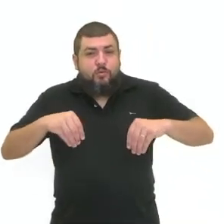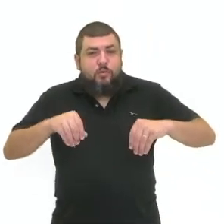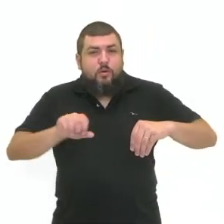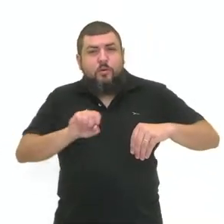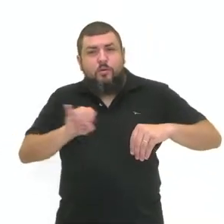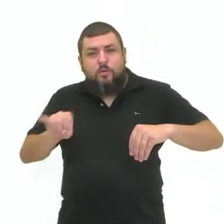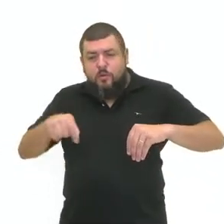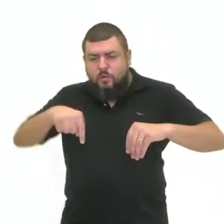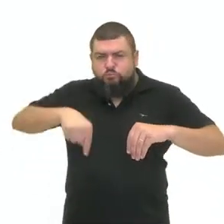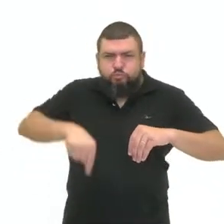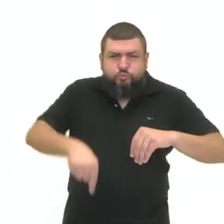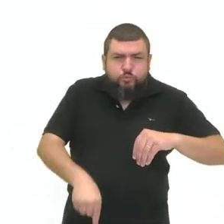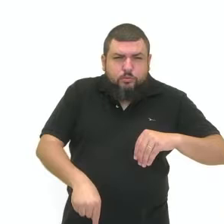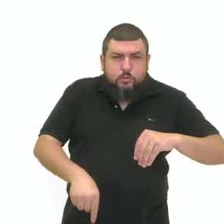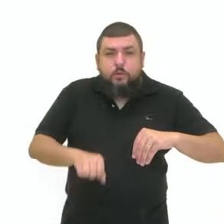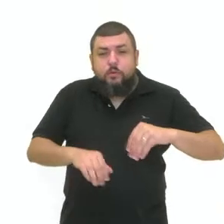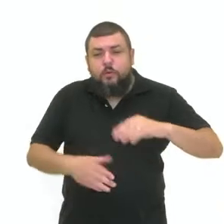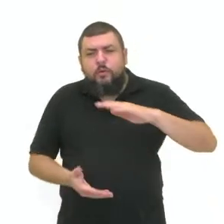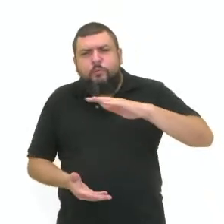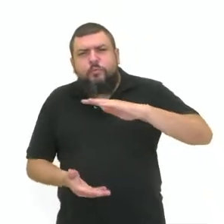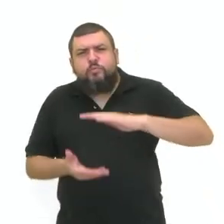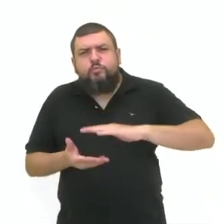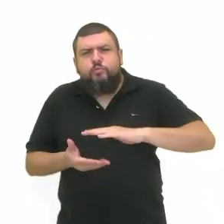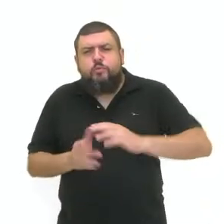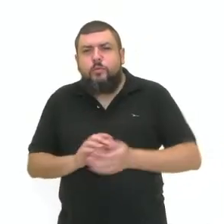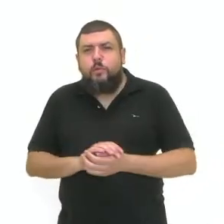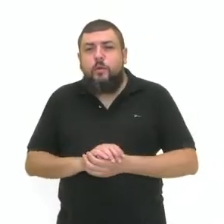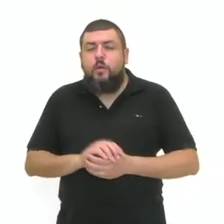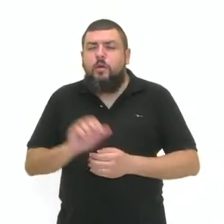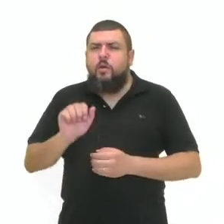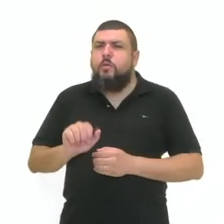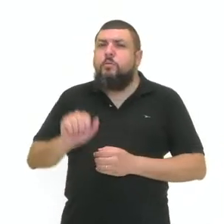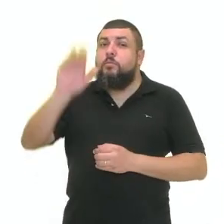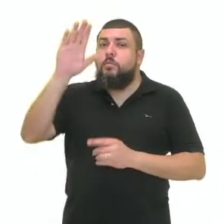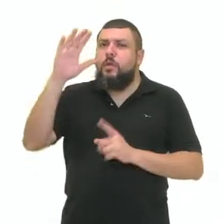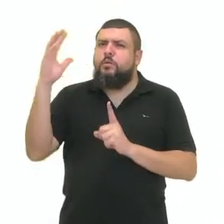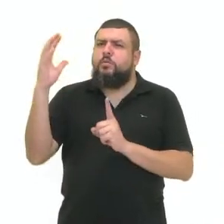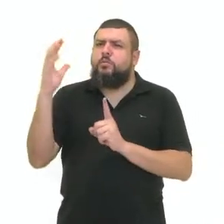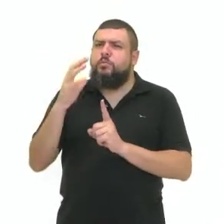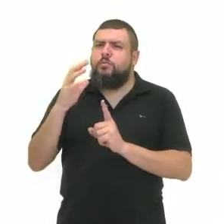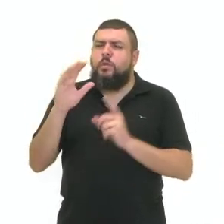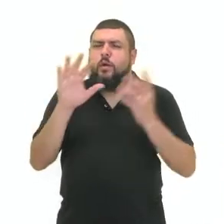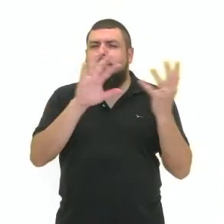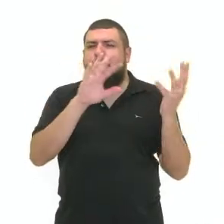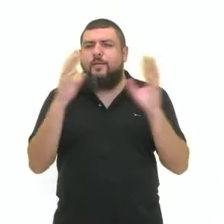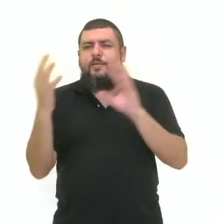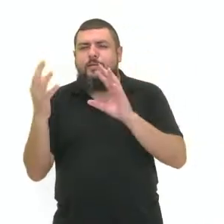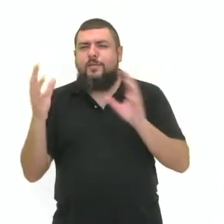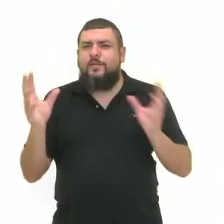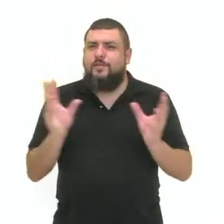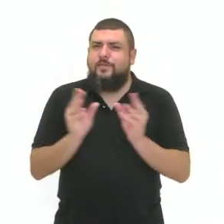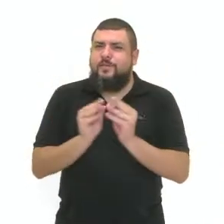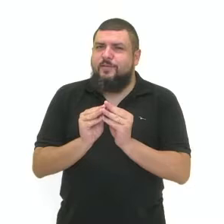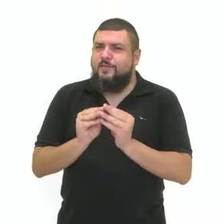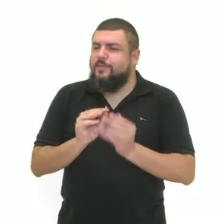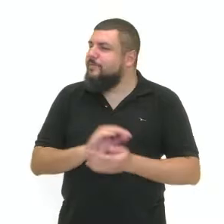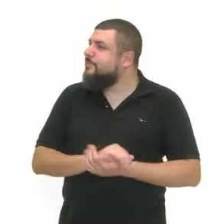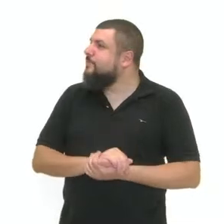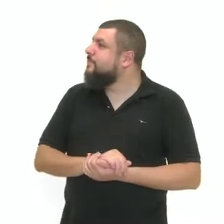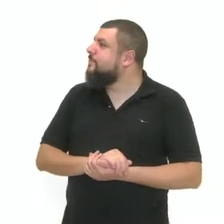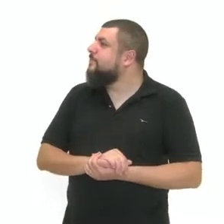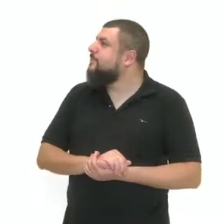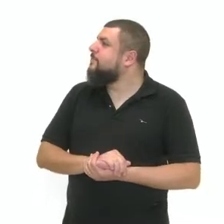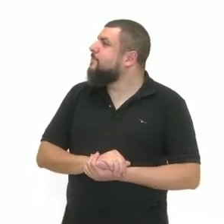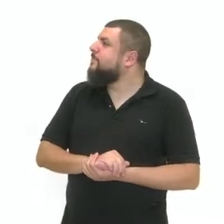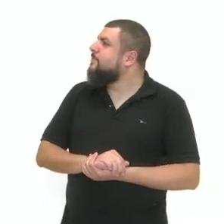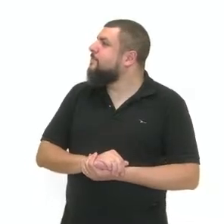sendo que a influência do clima é o que tem a maior importância, conforme nós já falamos, havendo então uma relação entre a formação vegetal e o